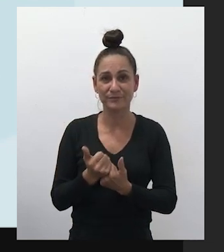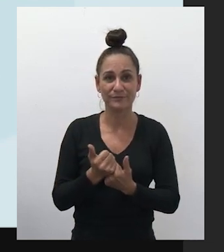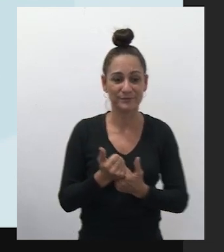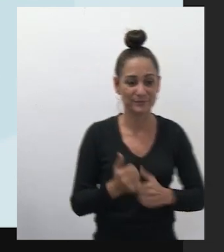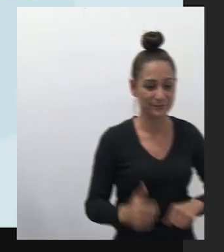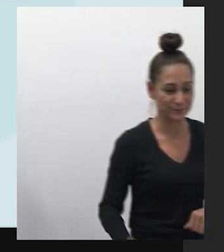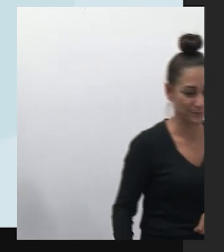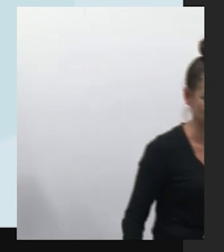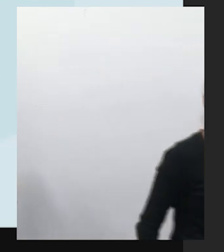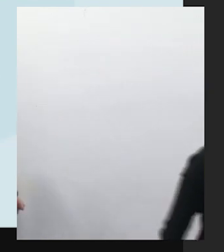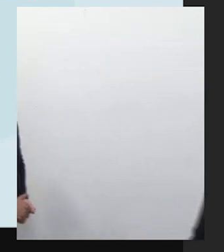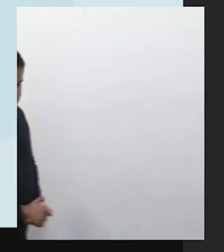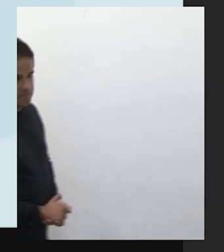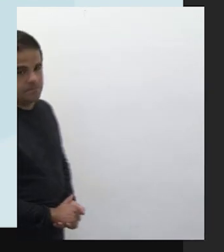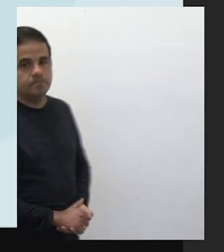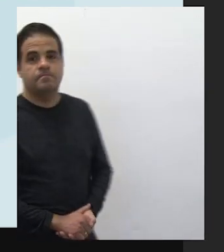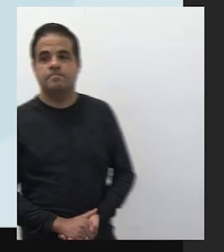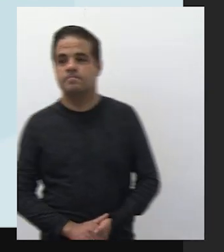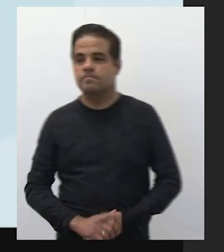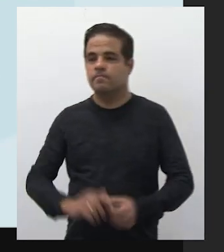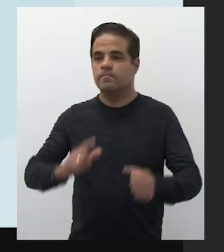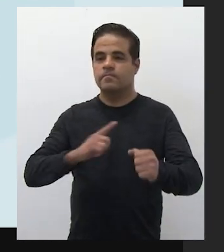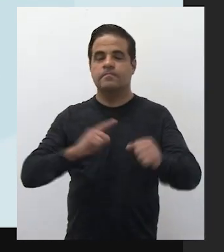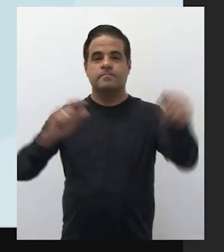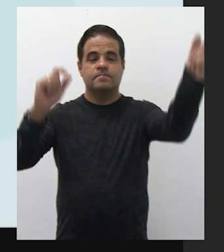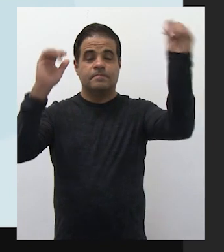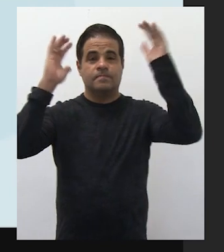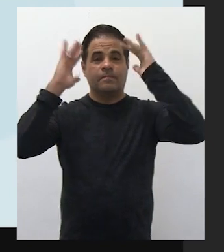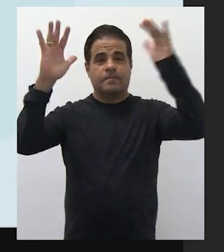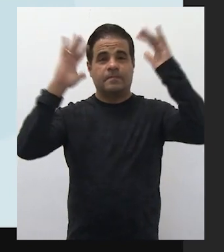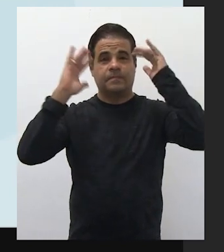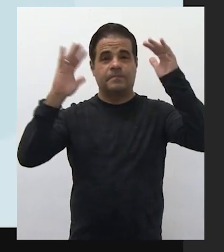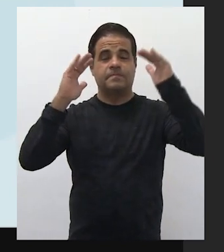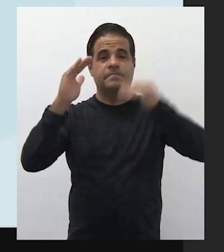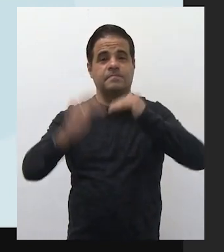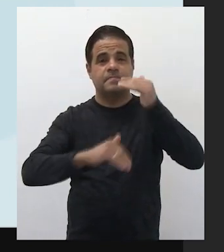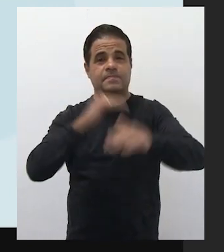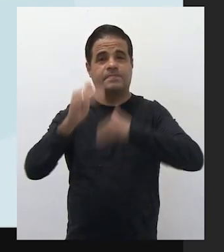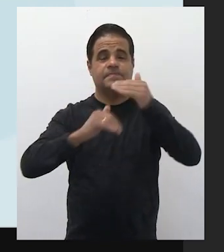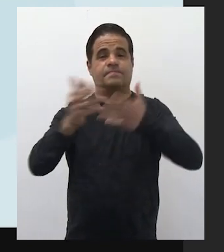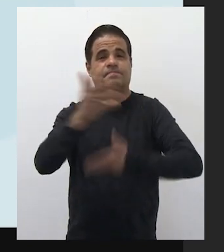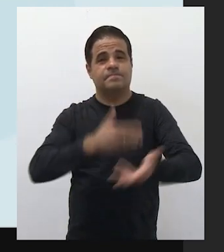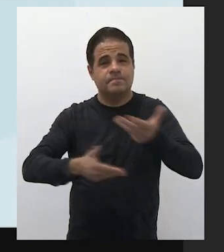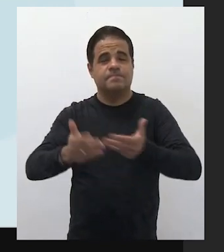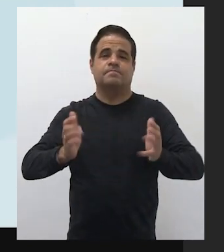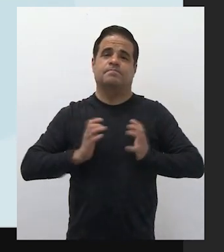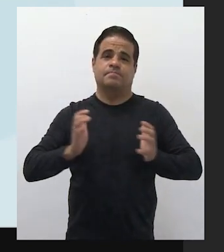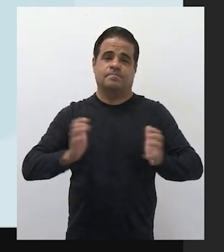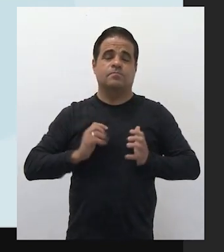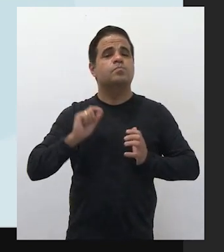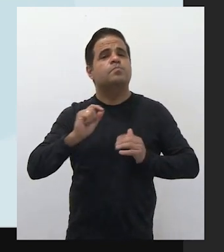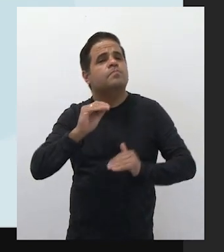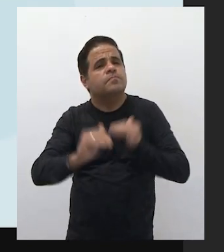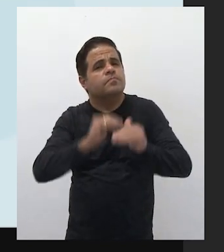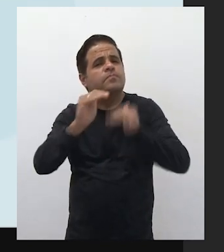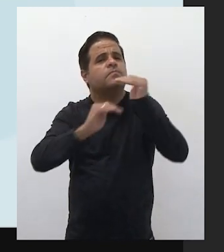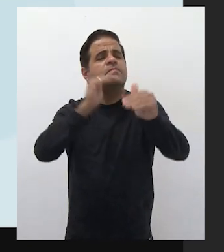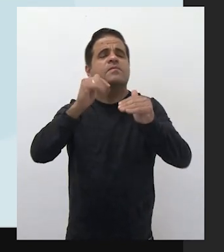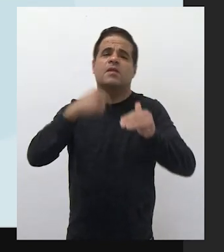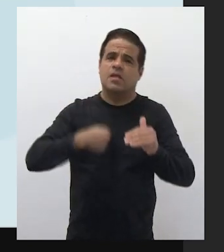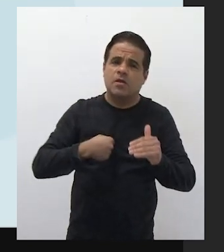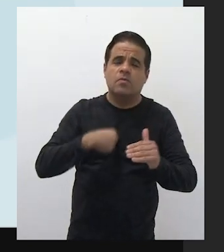existe também o pensamento em progresso, de que significa acumulação de riqueza. O que é progredir? Estou